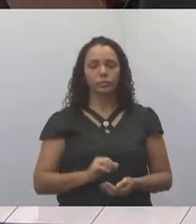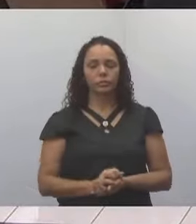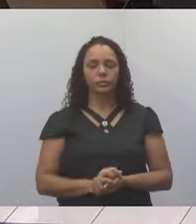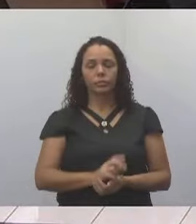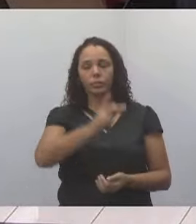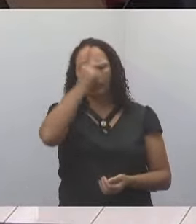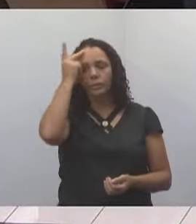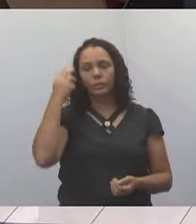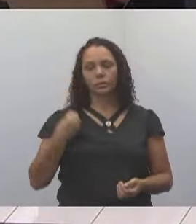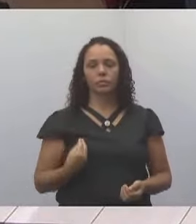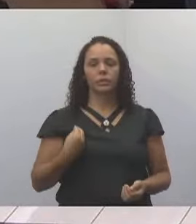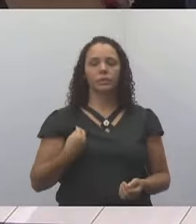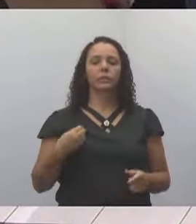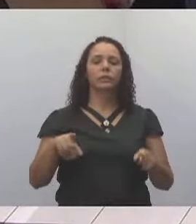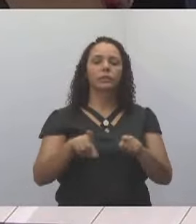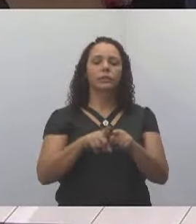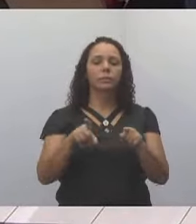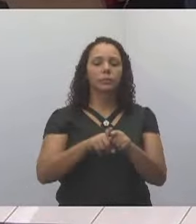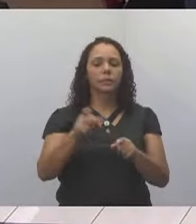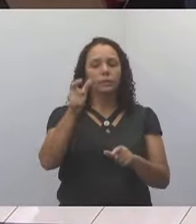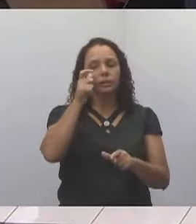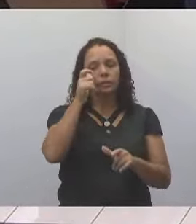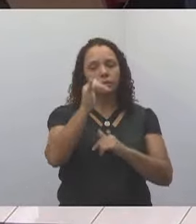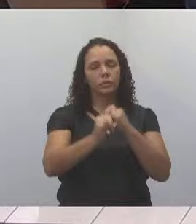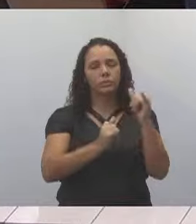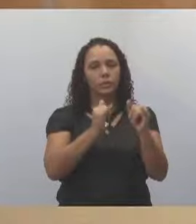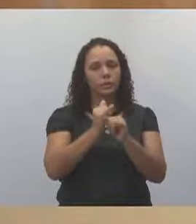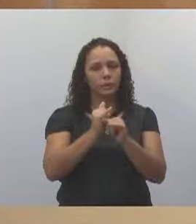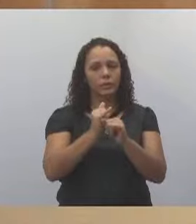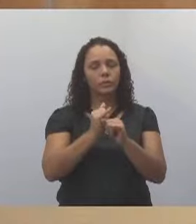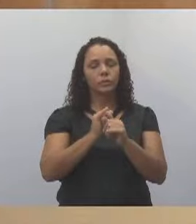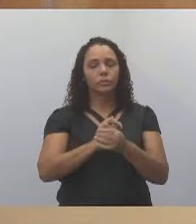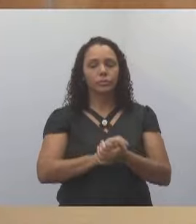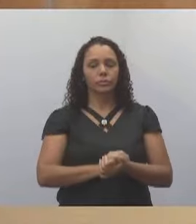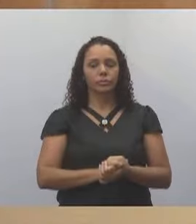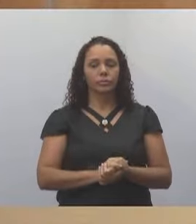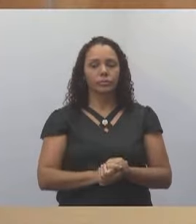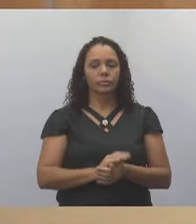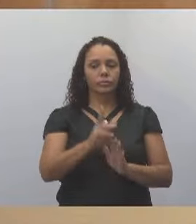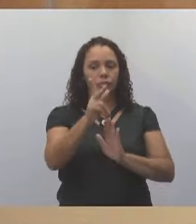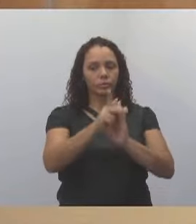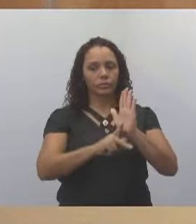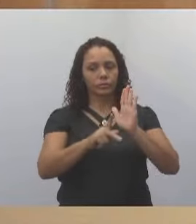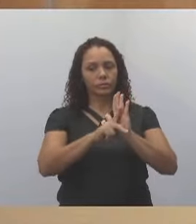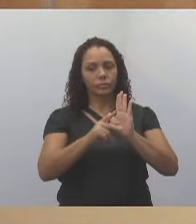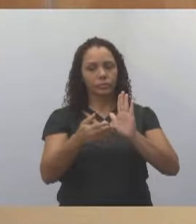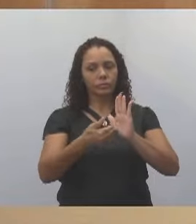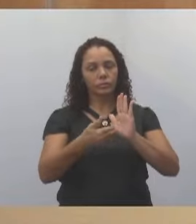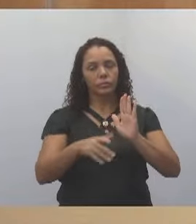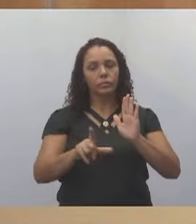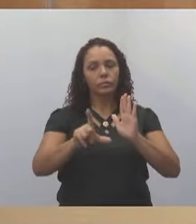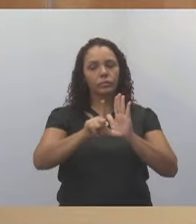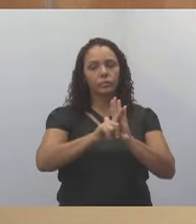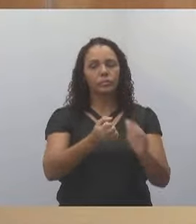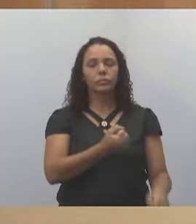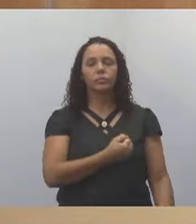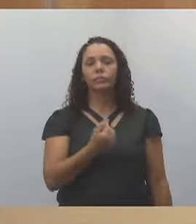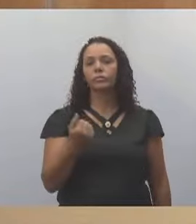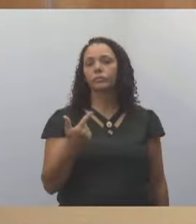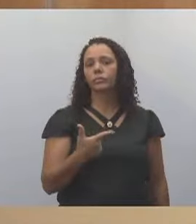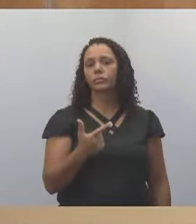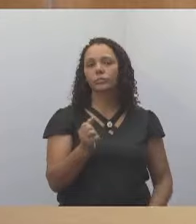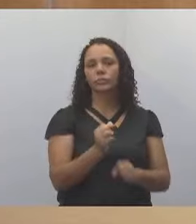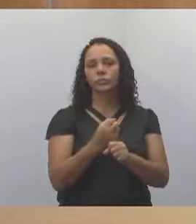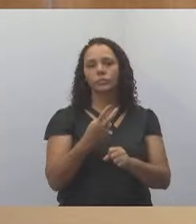público presente, telespectadores, internautas que nos assistem. Esse projeto de lei número